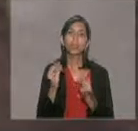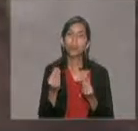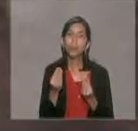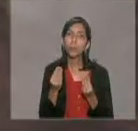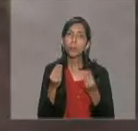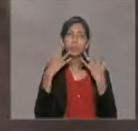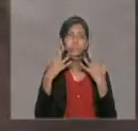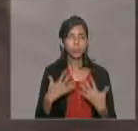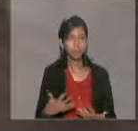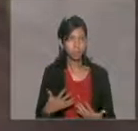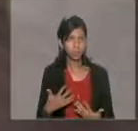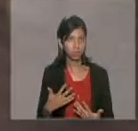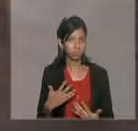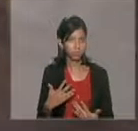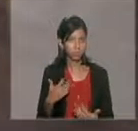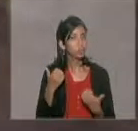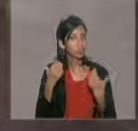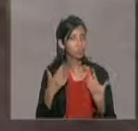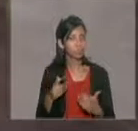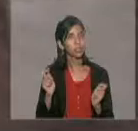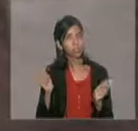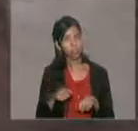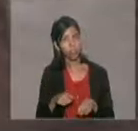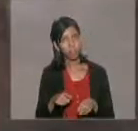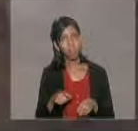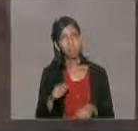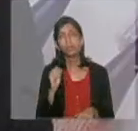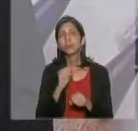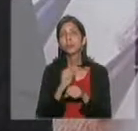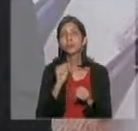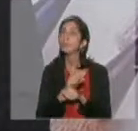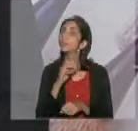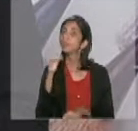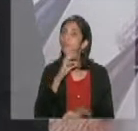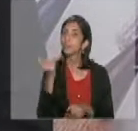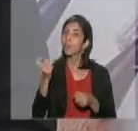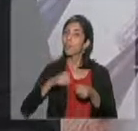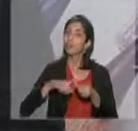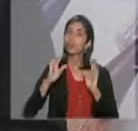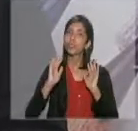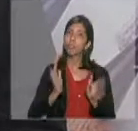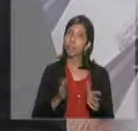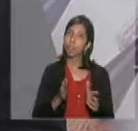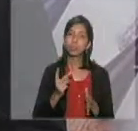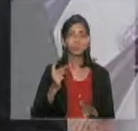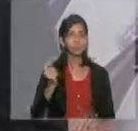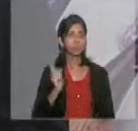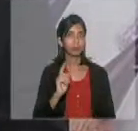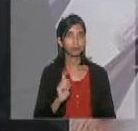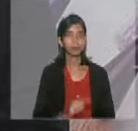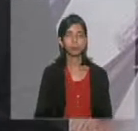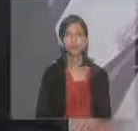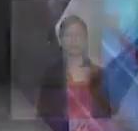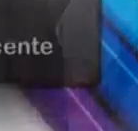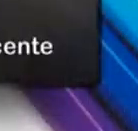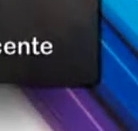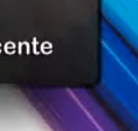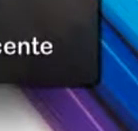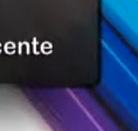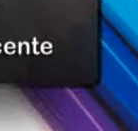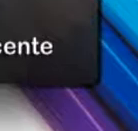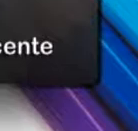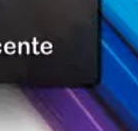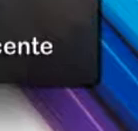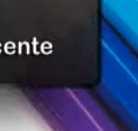isso pode se explicar. Vamos tentar explicar isso de alguma forma. A gente vai para um breve intervalo e volta já já. Não desgruda!